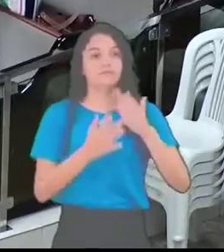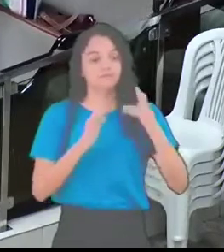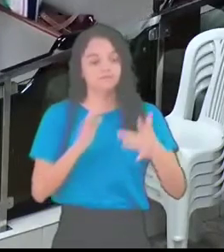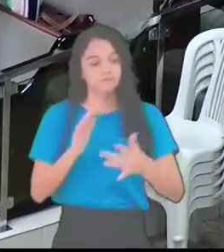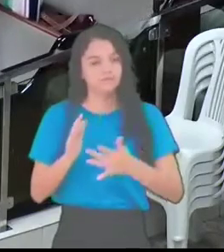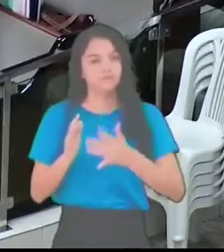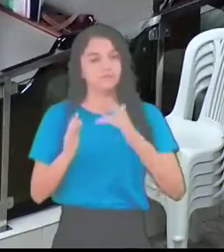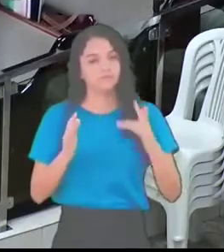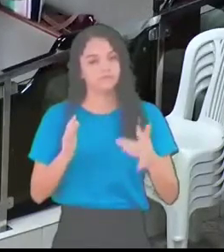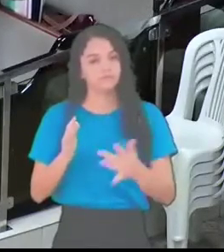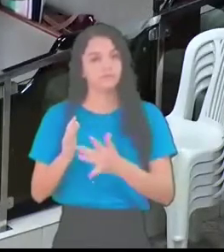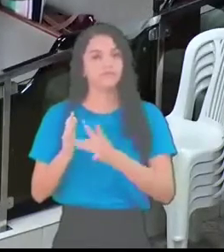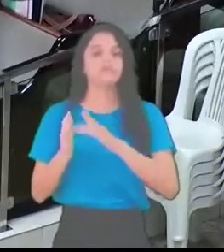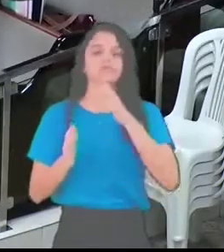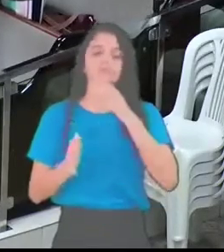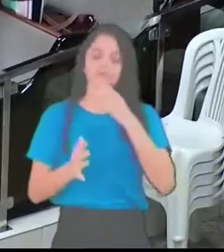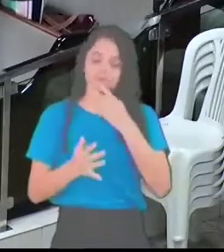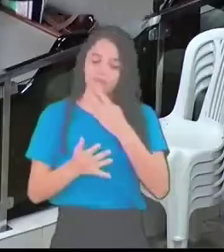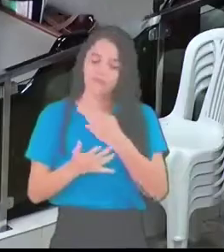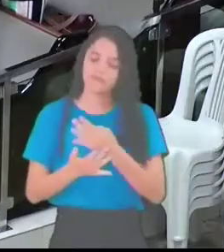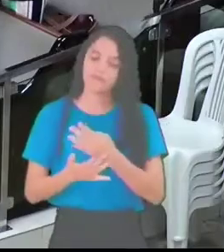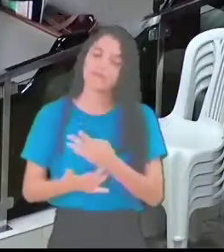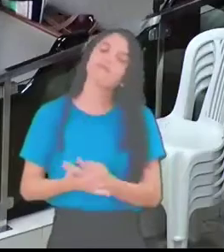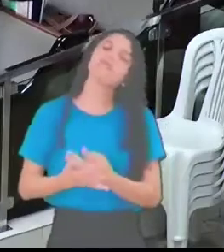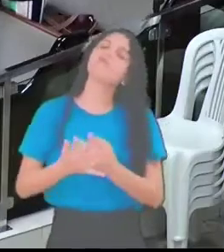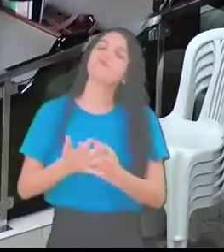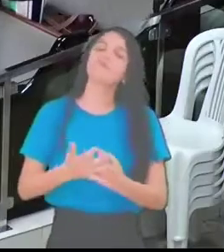Jesus, aleluia.